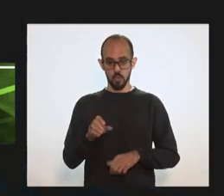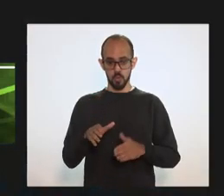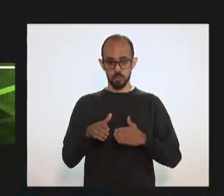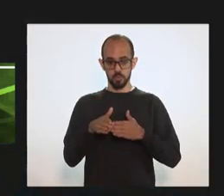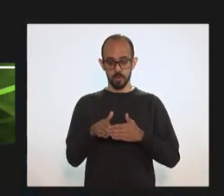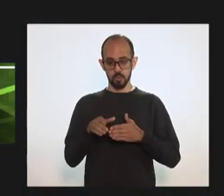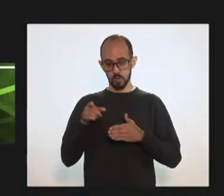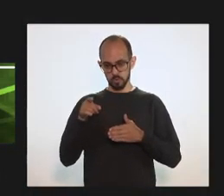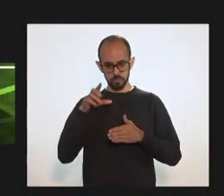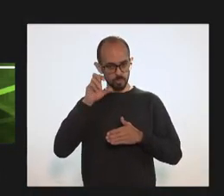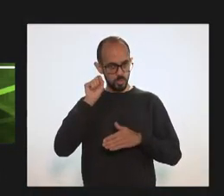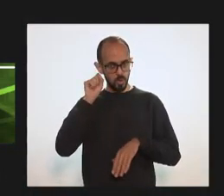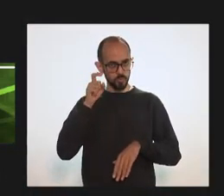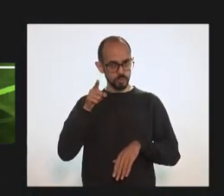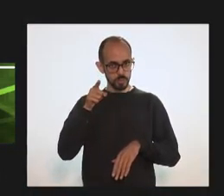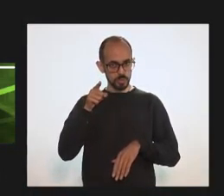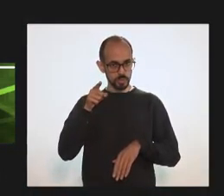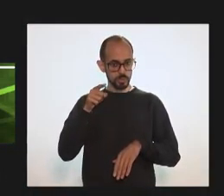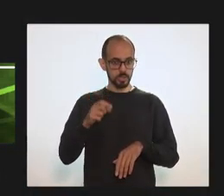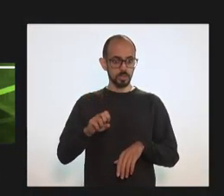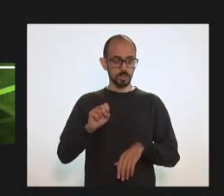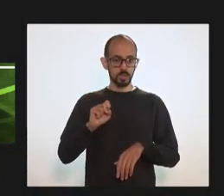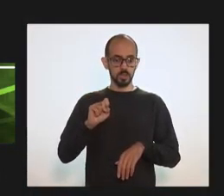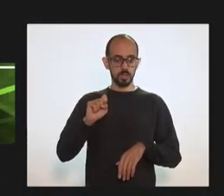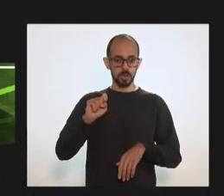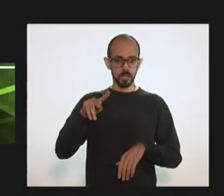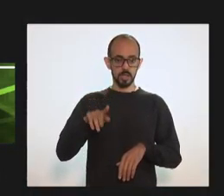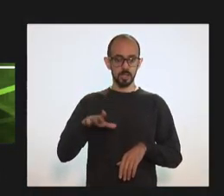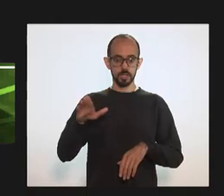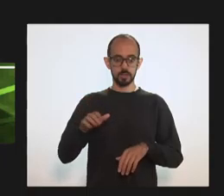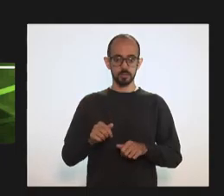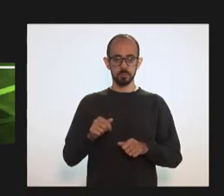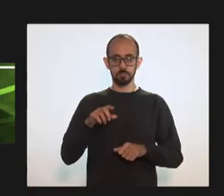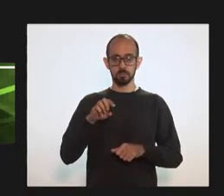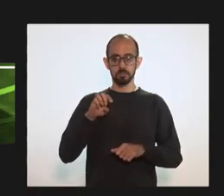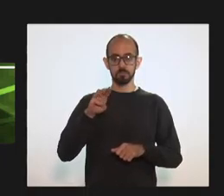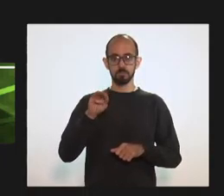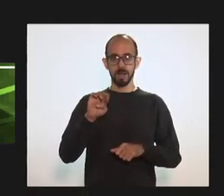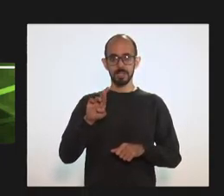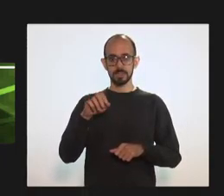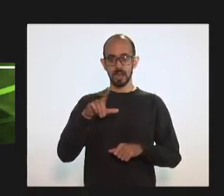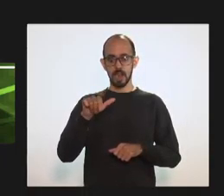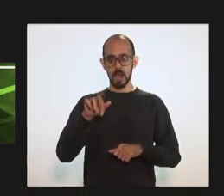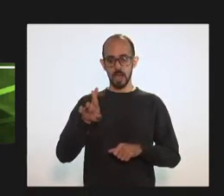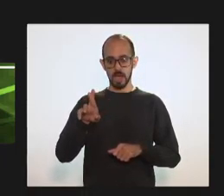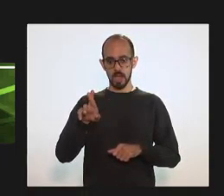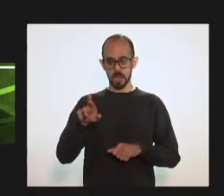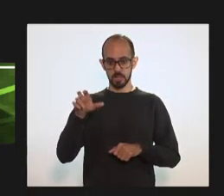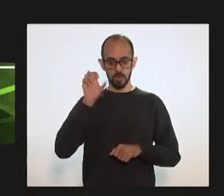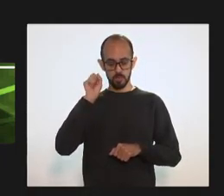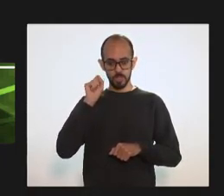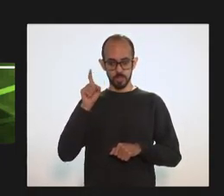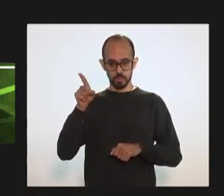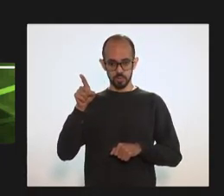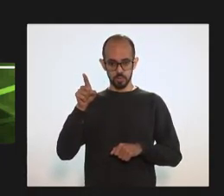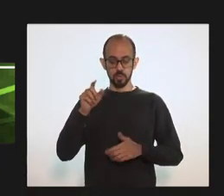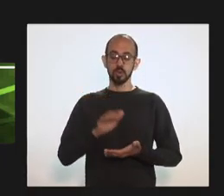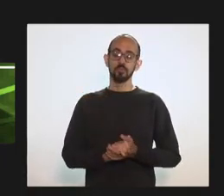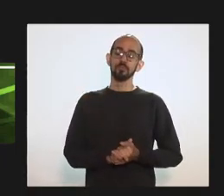Em discussão, em votação, aprovado. O 20, deputado Rodrigo